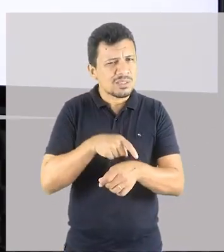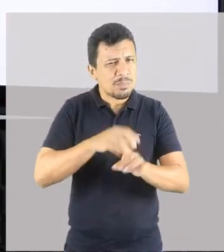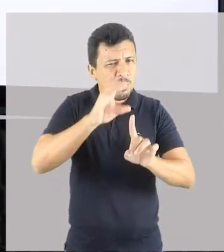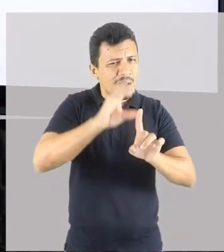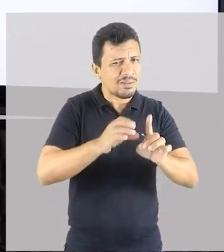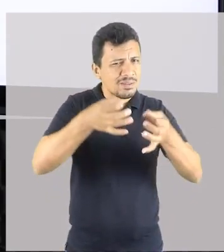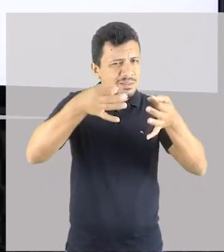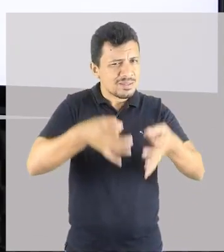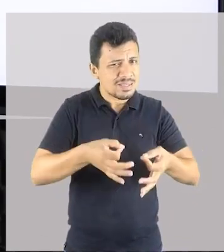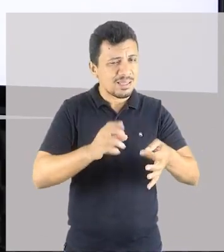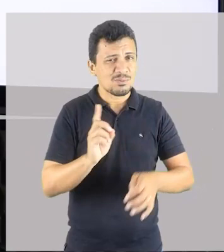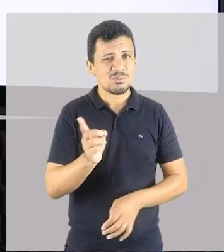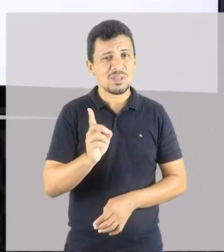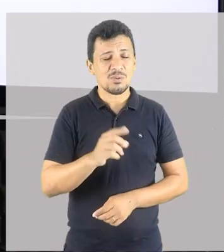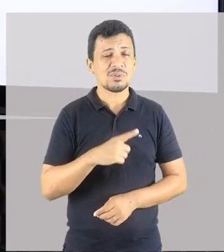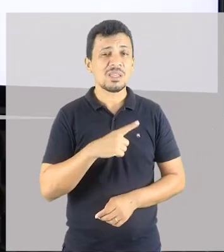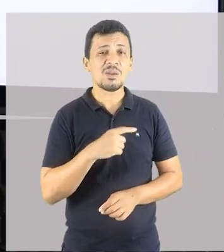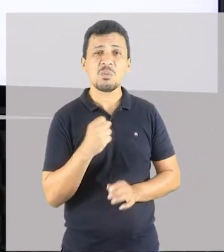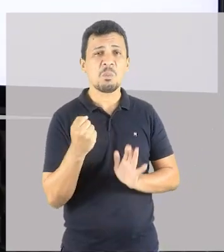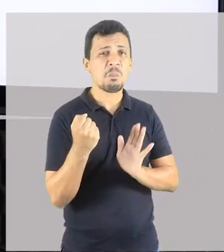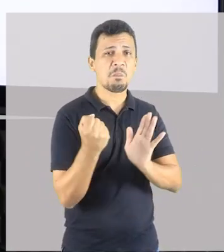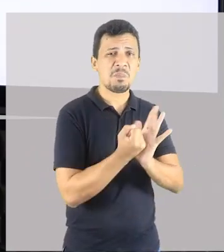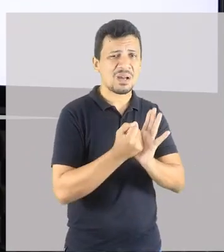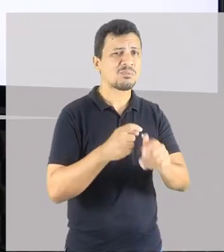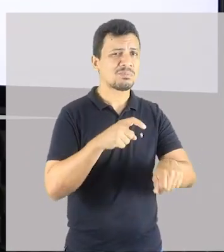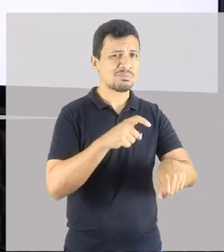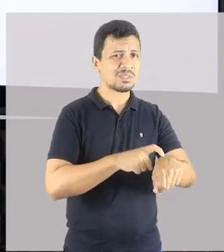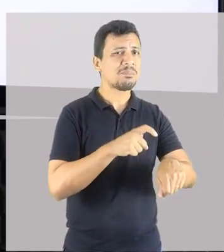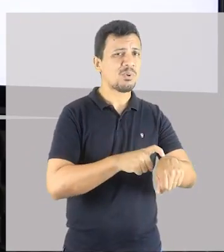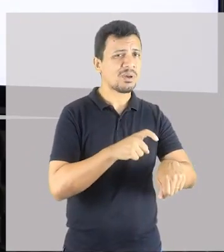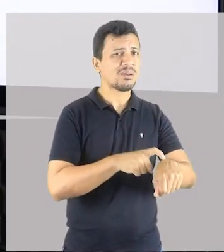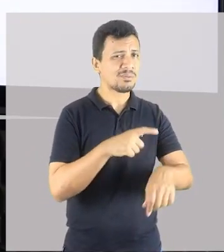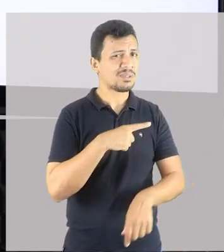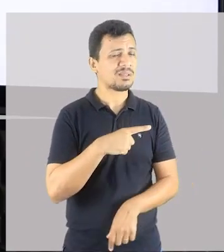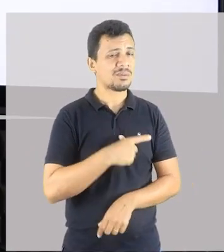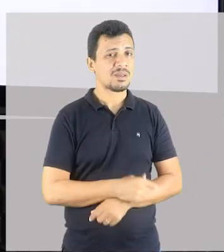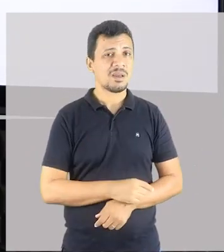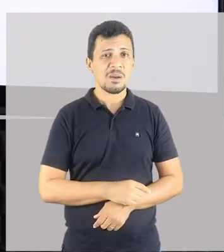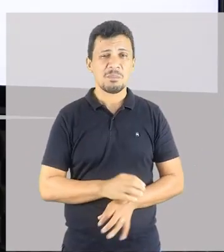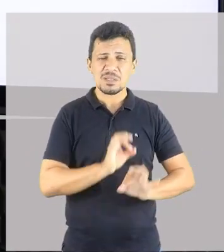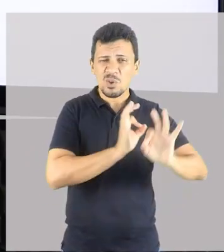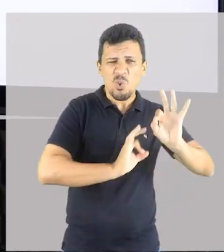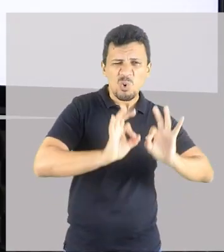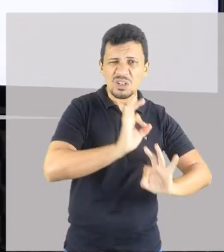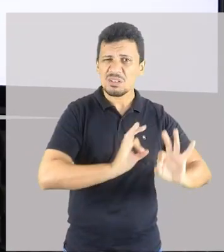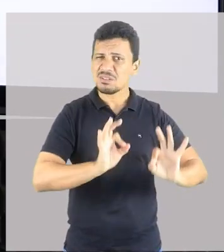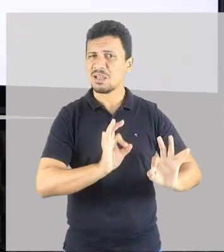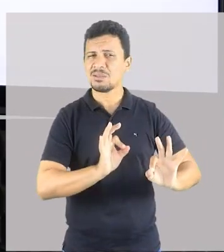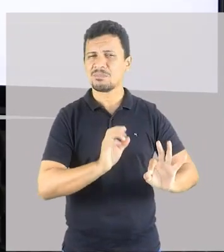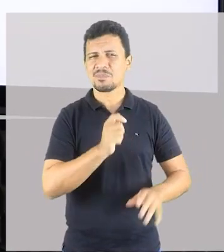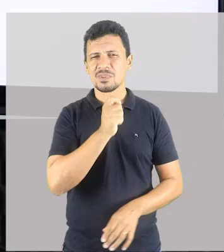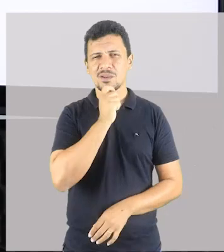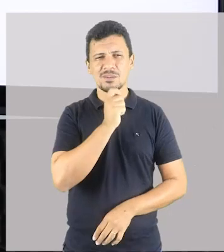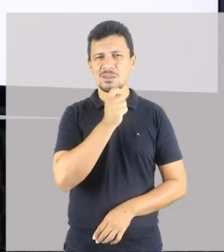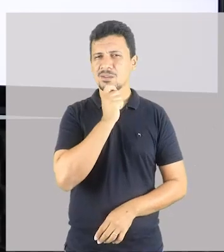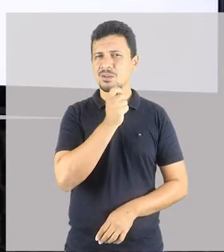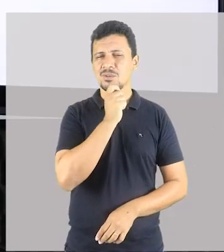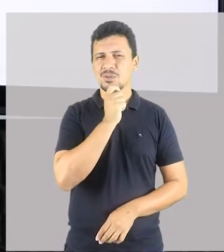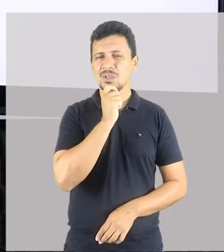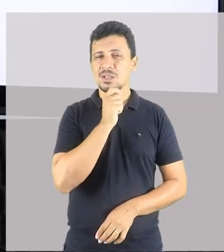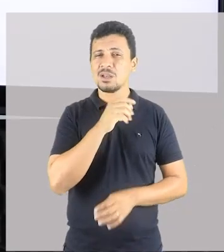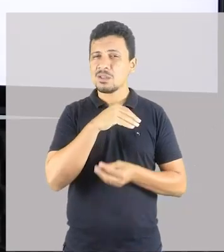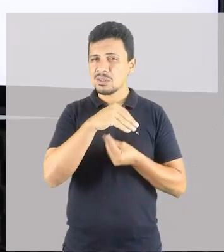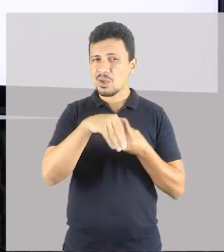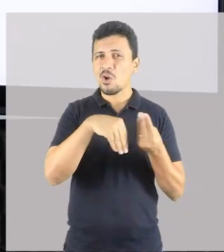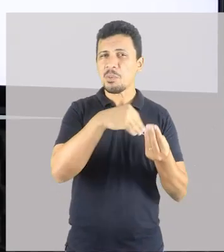né? A gente dá um marco temporal, mas ele não acontece de uma forma tão organizada. Você vai ter, às vezes, uma